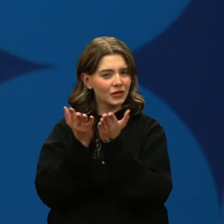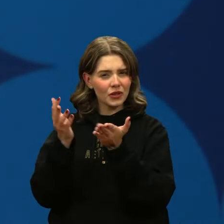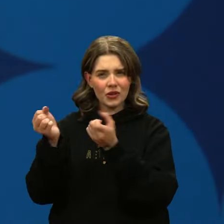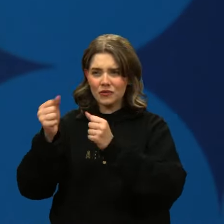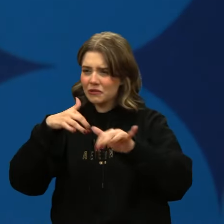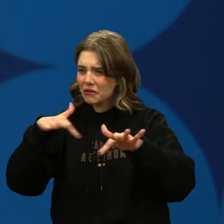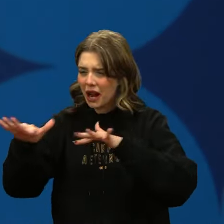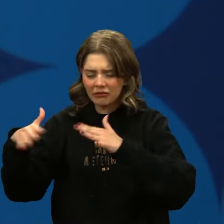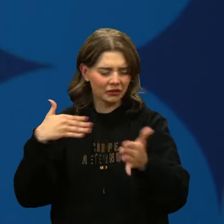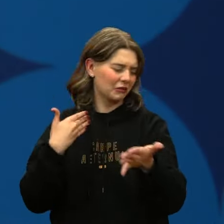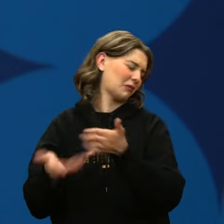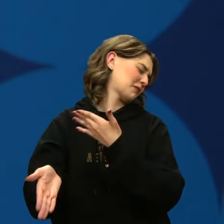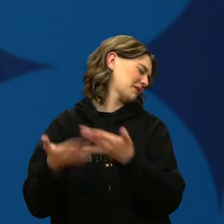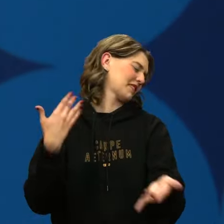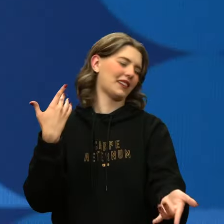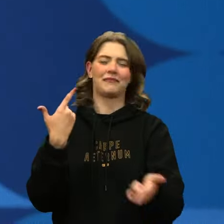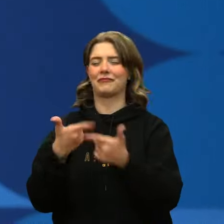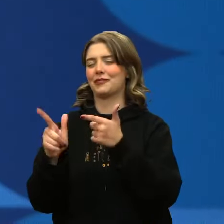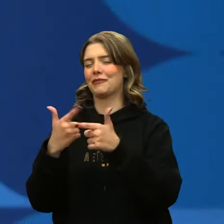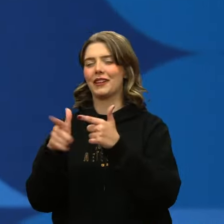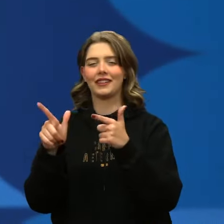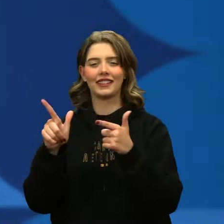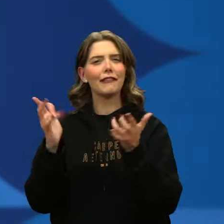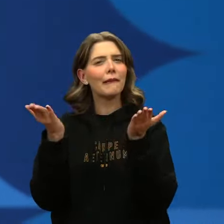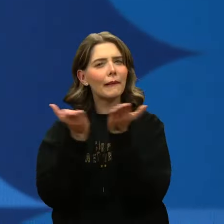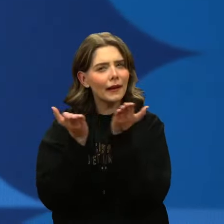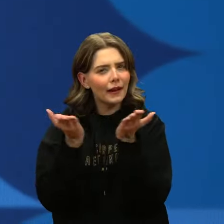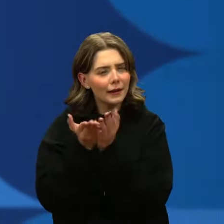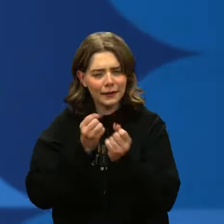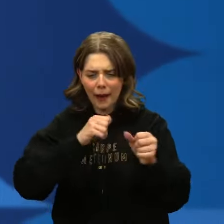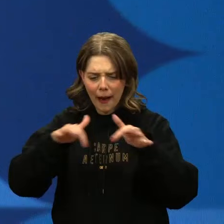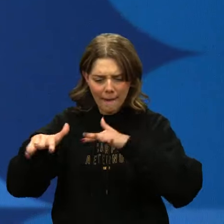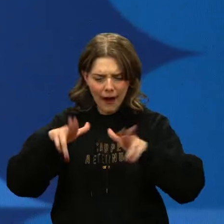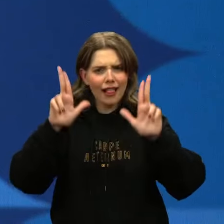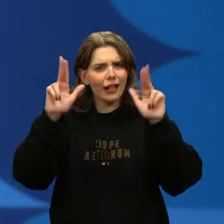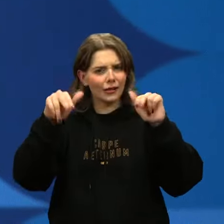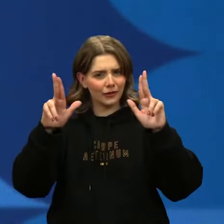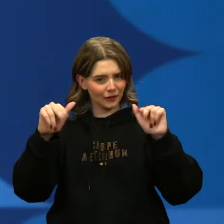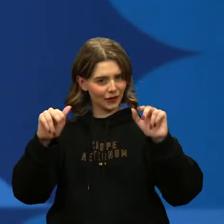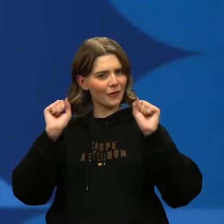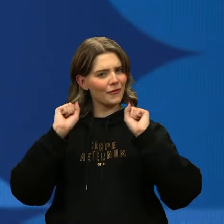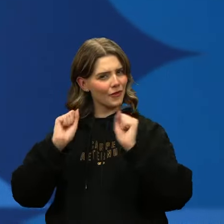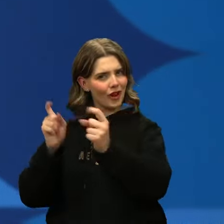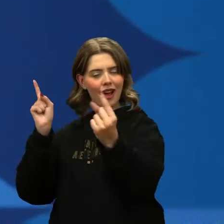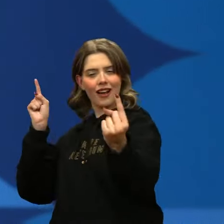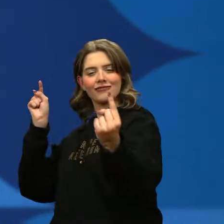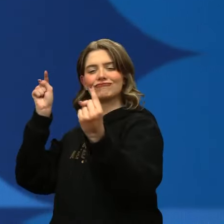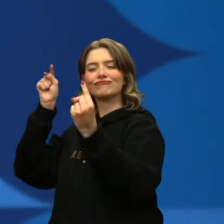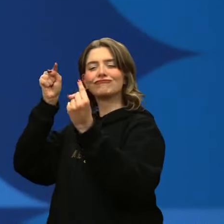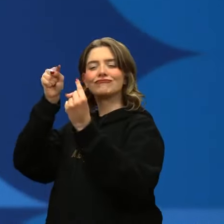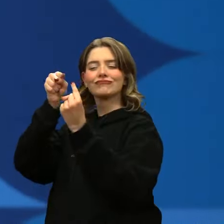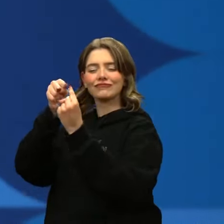de qualquer situação. E crentes inabaláveis conseguem cumprir o propósito de